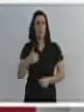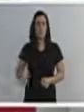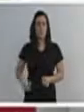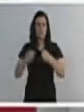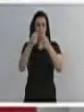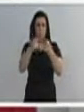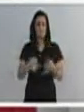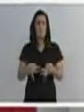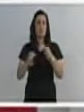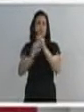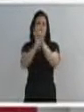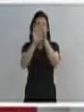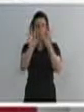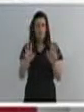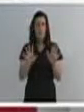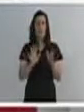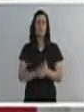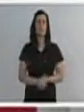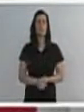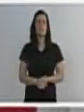de responsabilidade fiscal, e